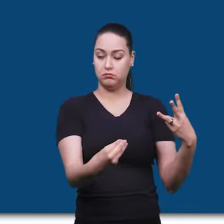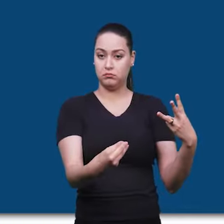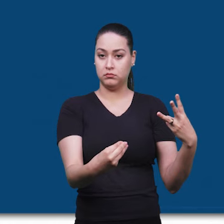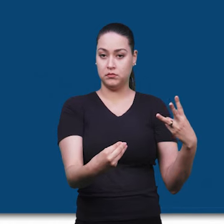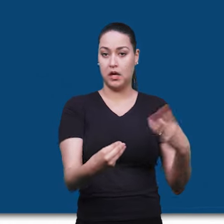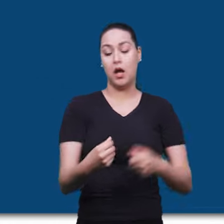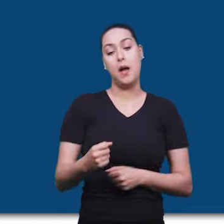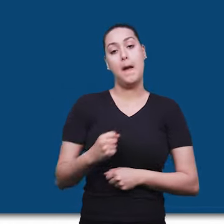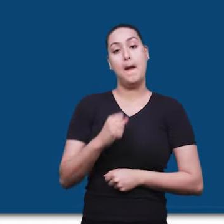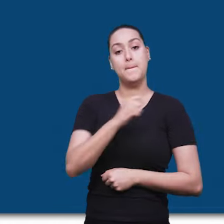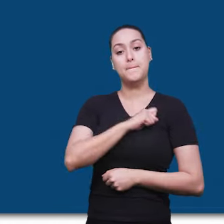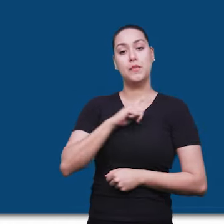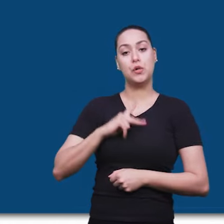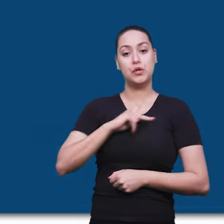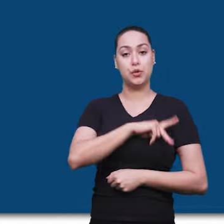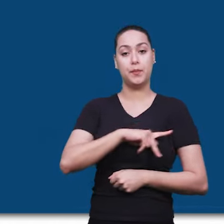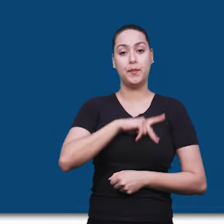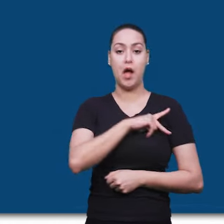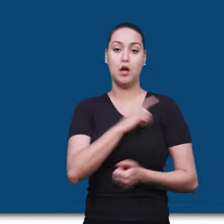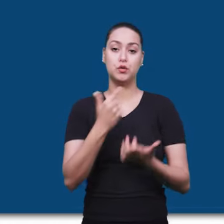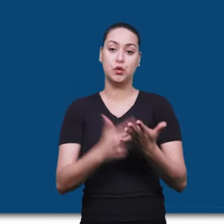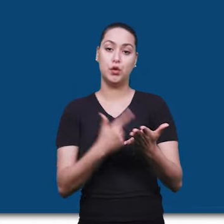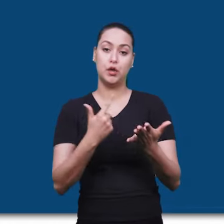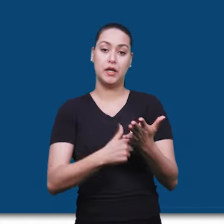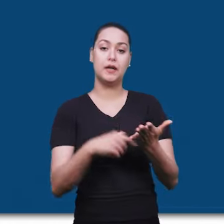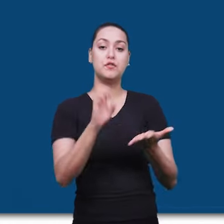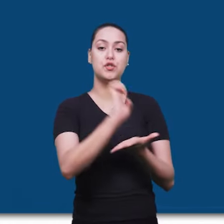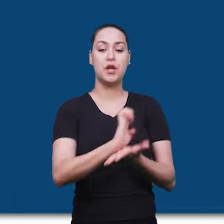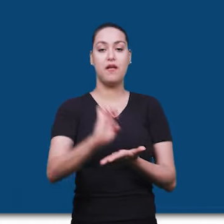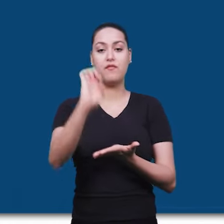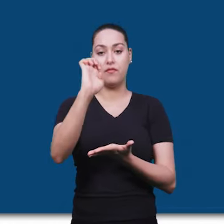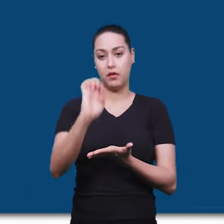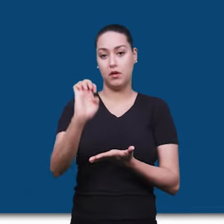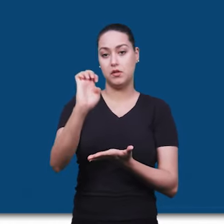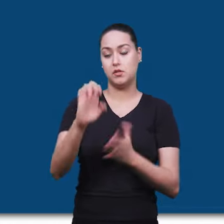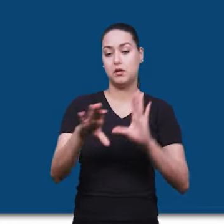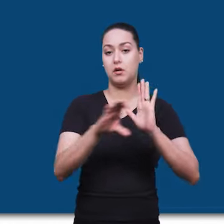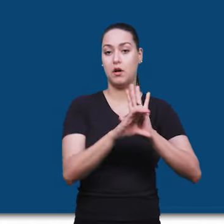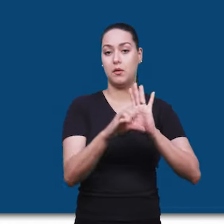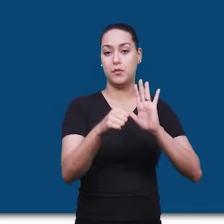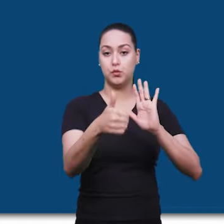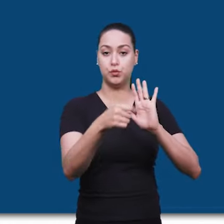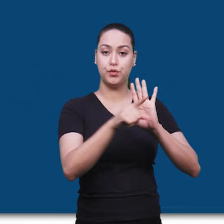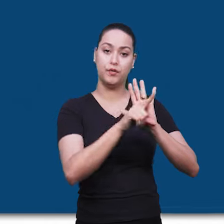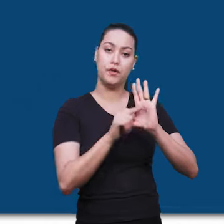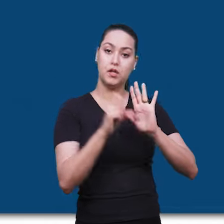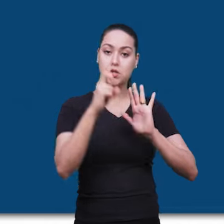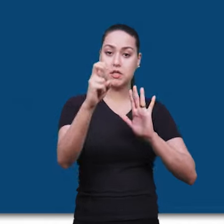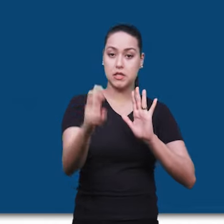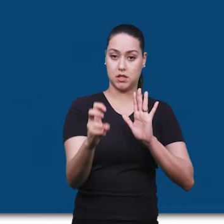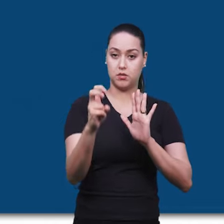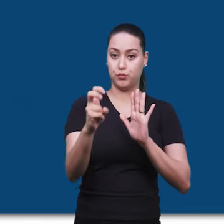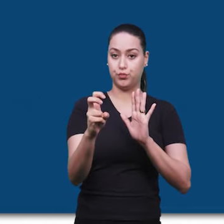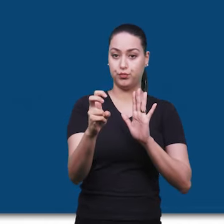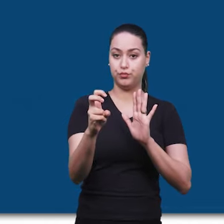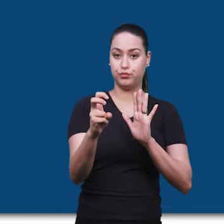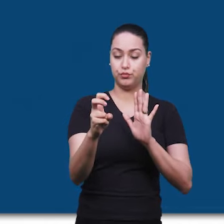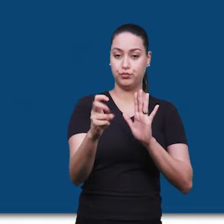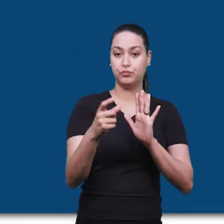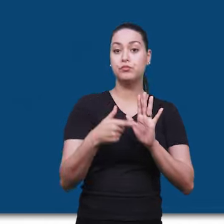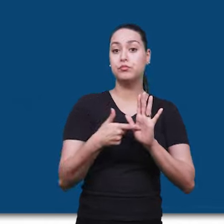O apóstolo Paulo, no livro de Efésios, capítulo 1, versículo